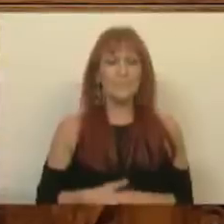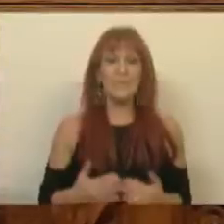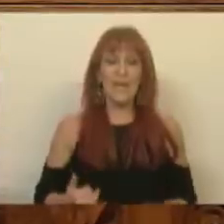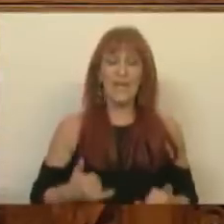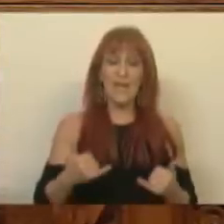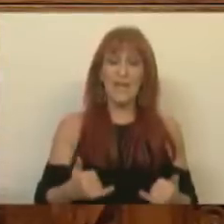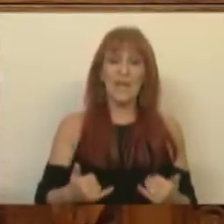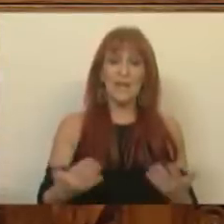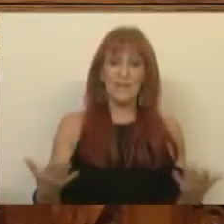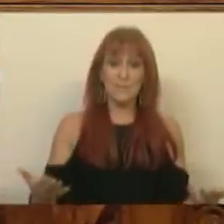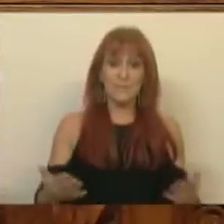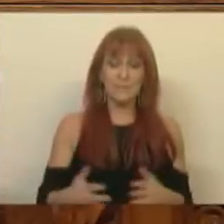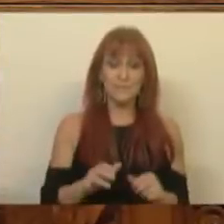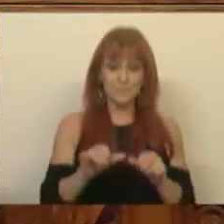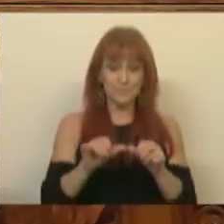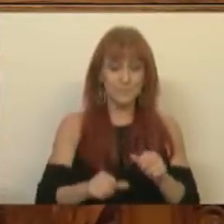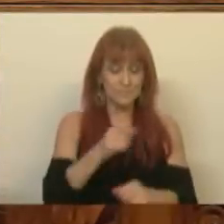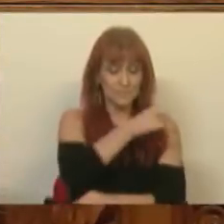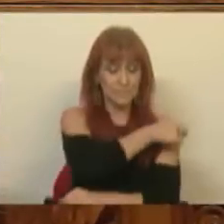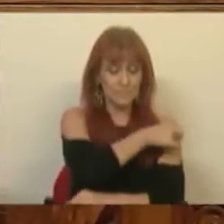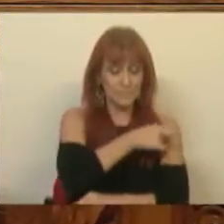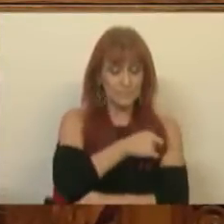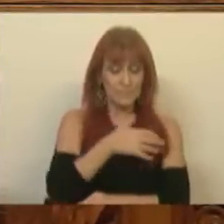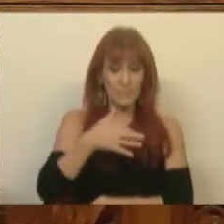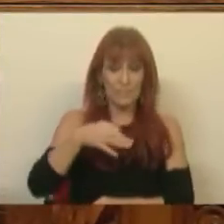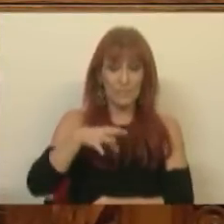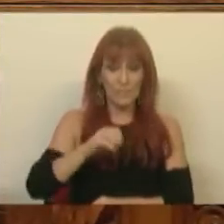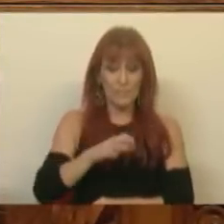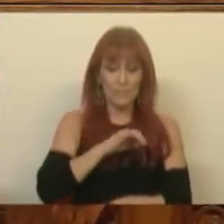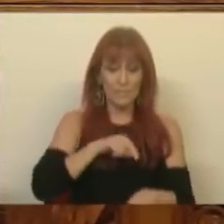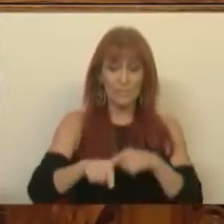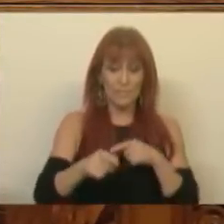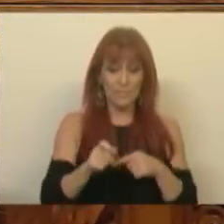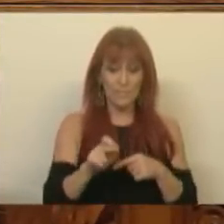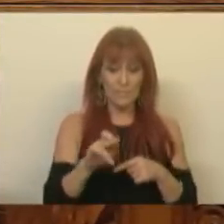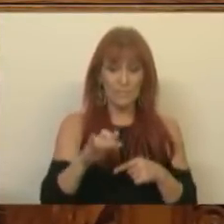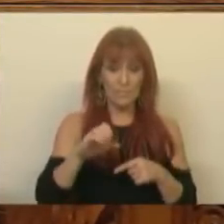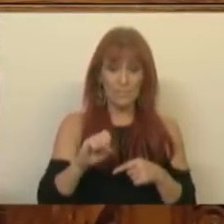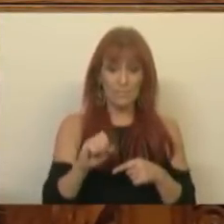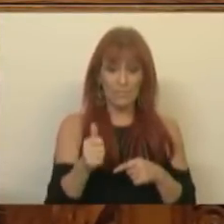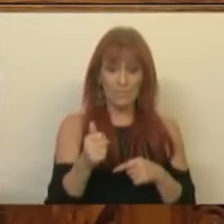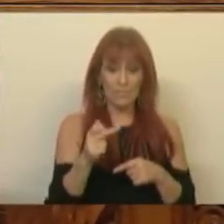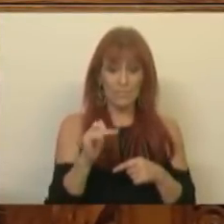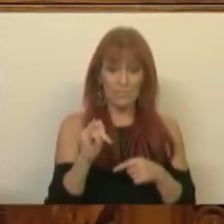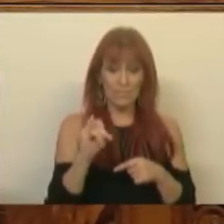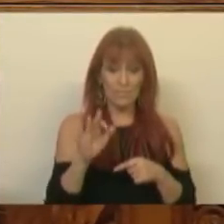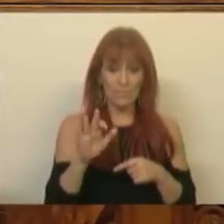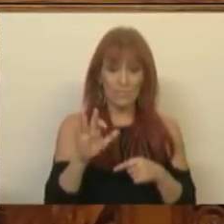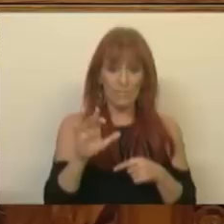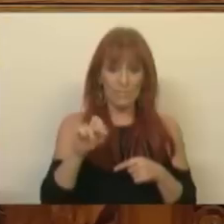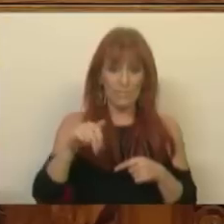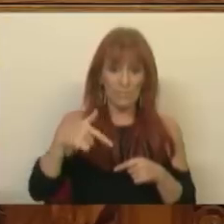tem agora a palavra para intervir em nome do PS o senhor Deputado Eurico brilhante dias